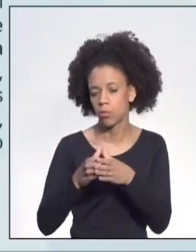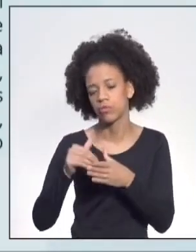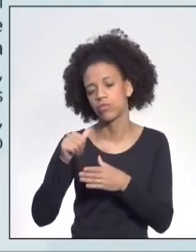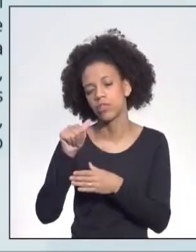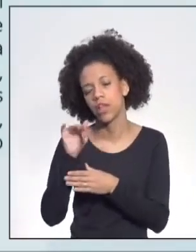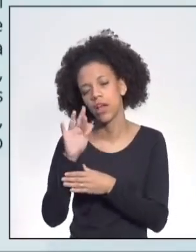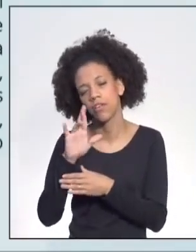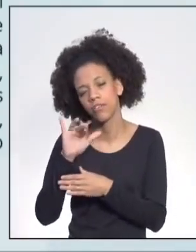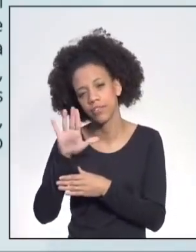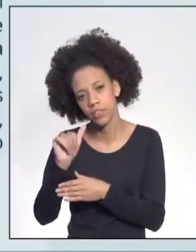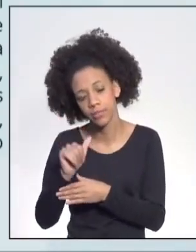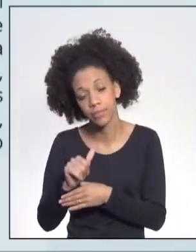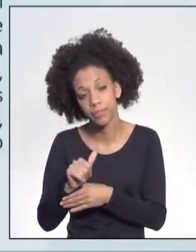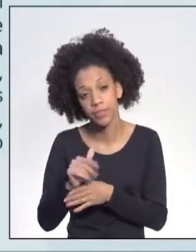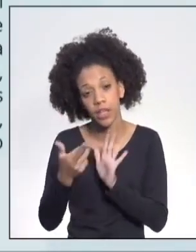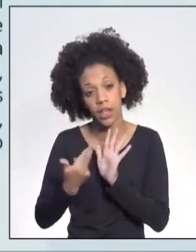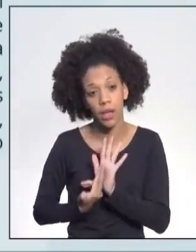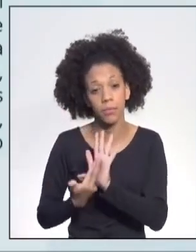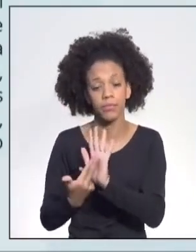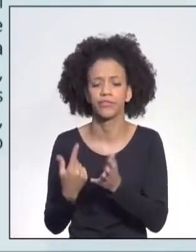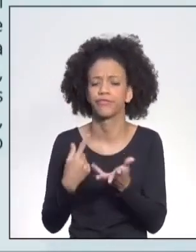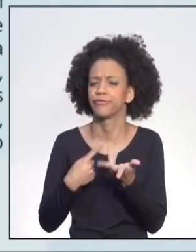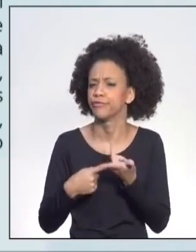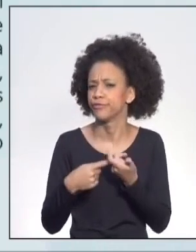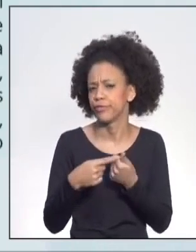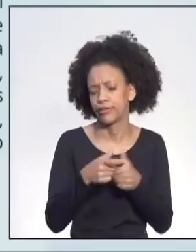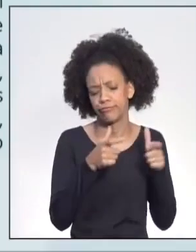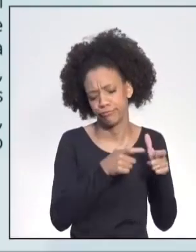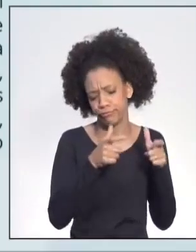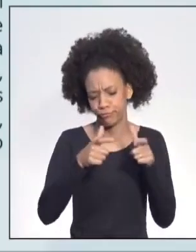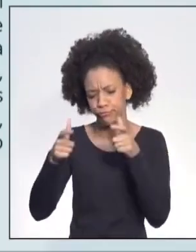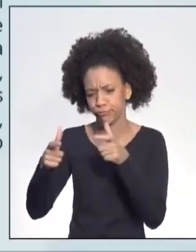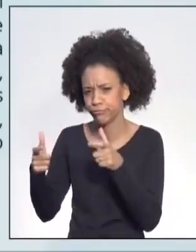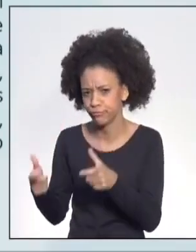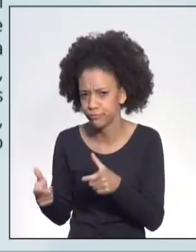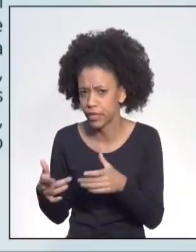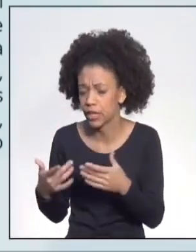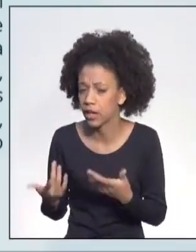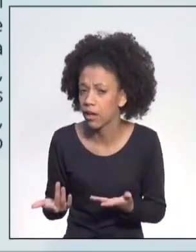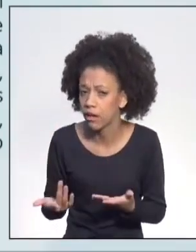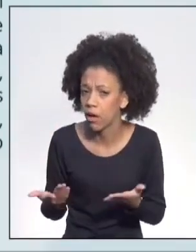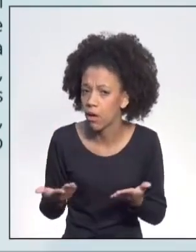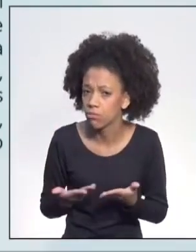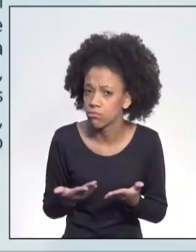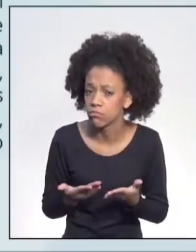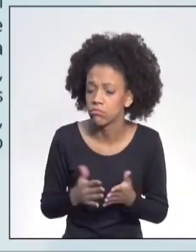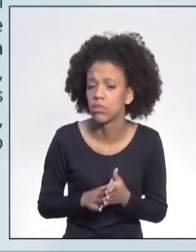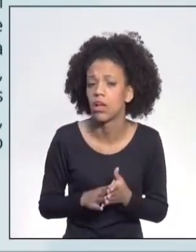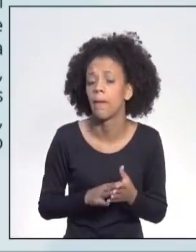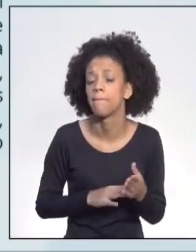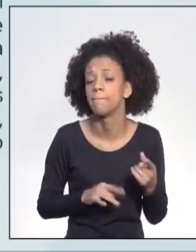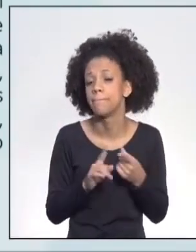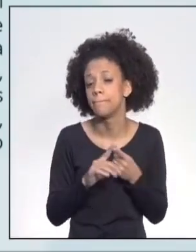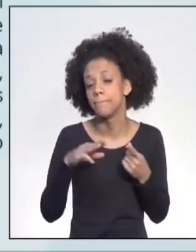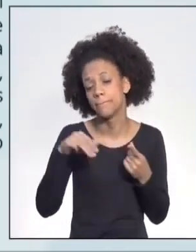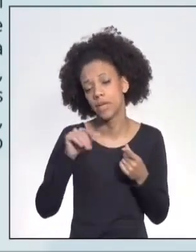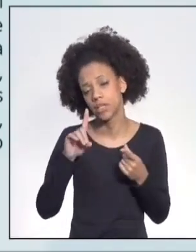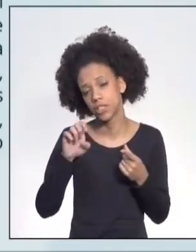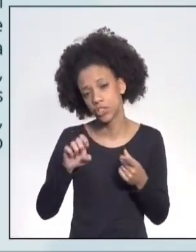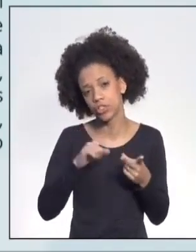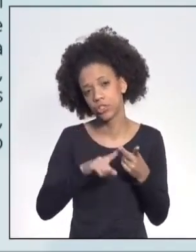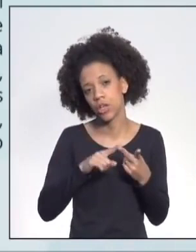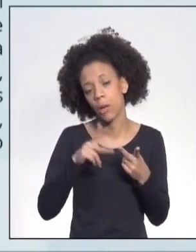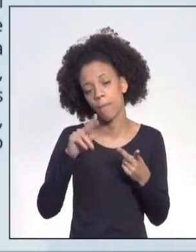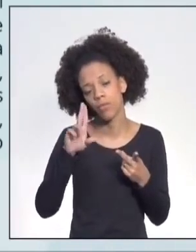Está presente em diversos territórios da África, atualmente entre os povos Mandi, Fula, Hausa, Songhai,